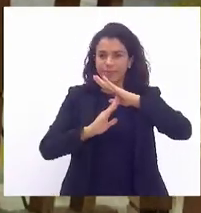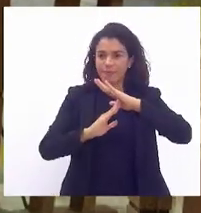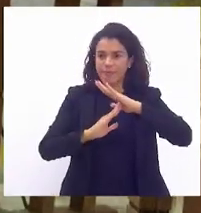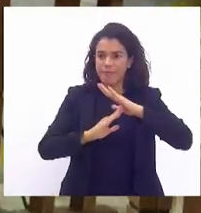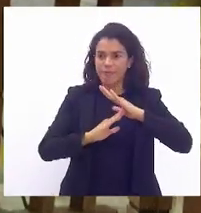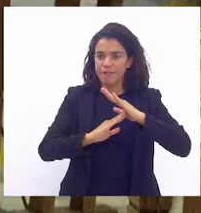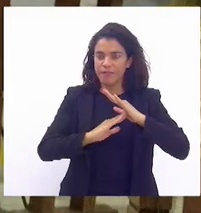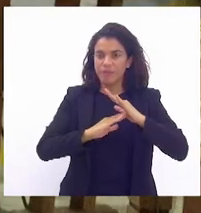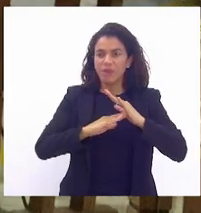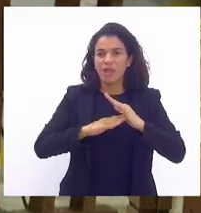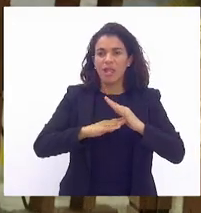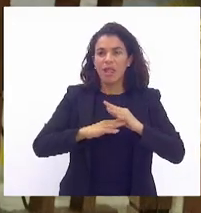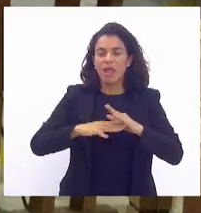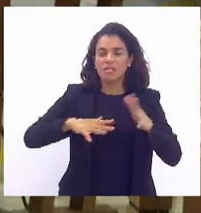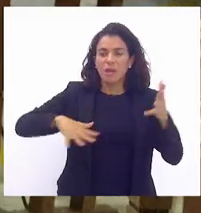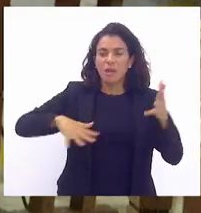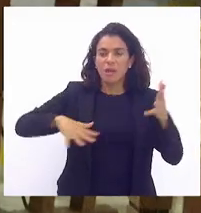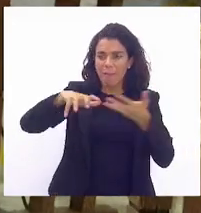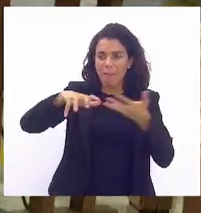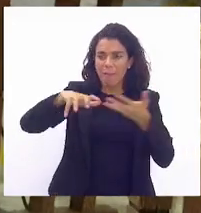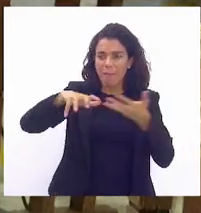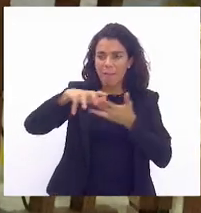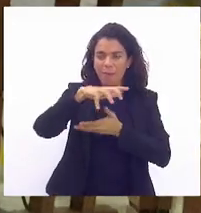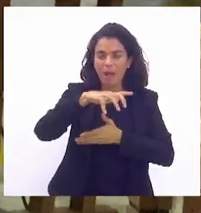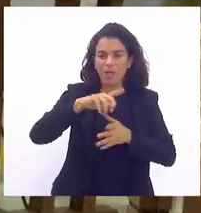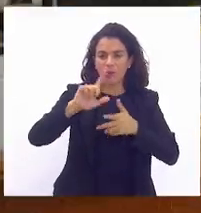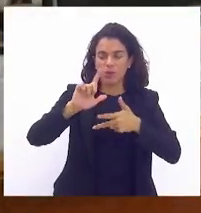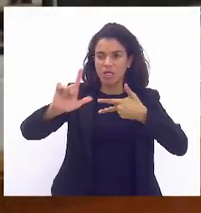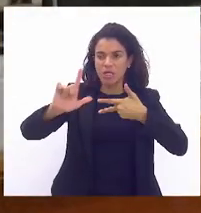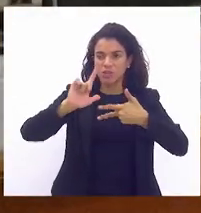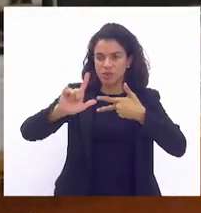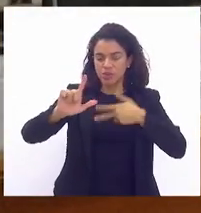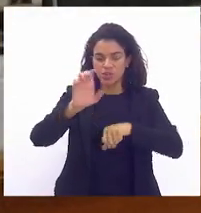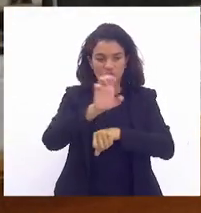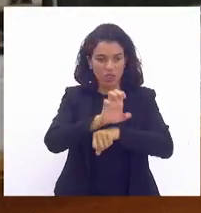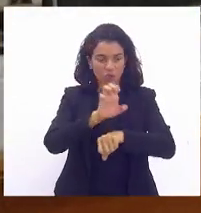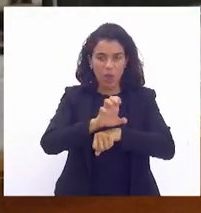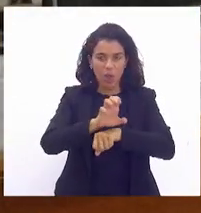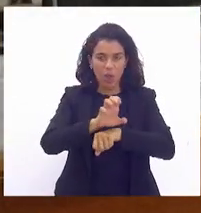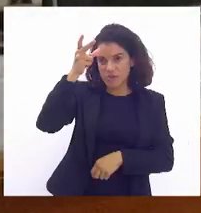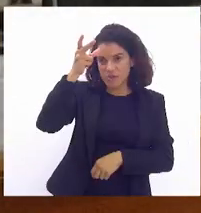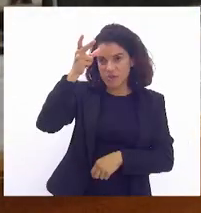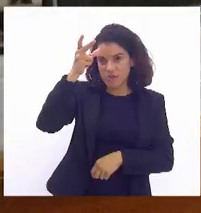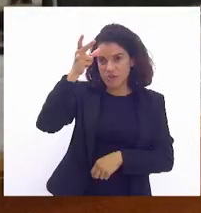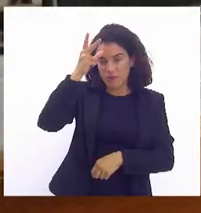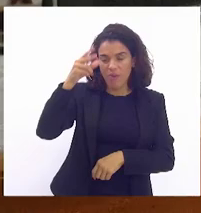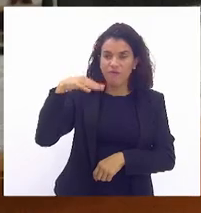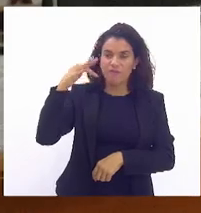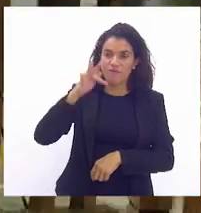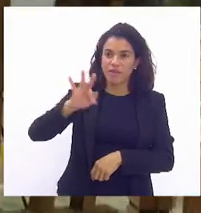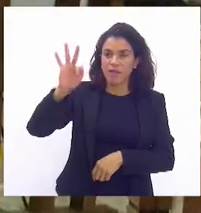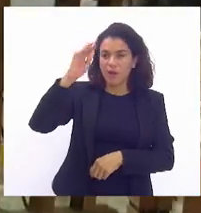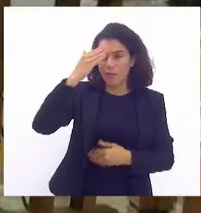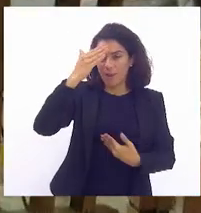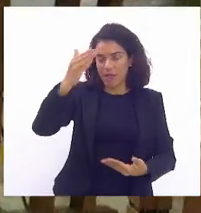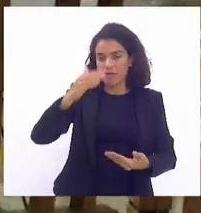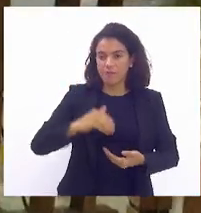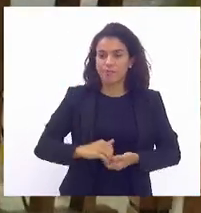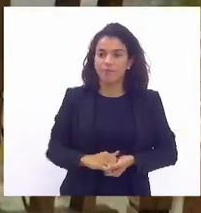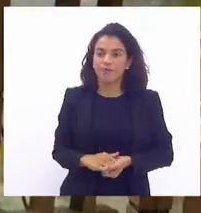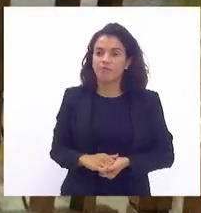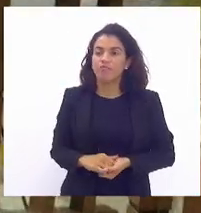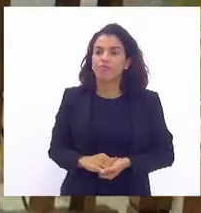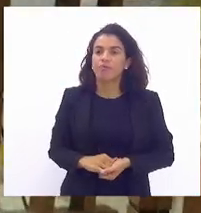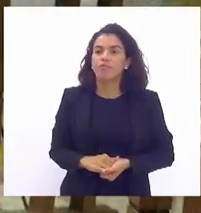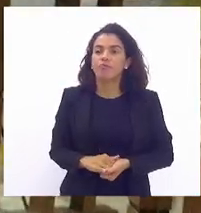esse desmando de todo o legislativo, tanto estadual, municipal e federal. Obrigado, Marreiro.